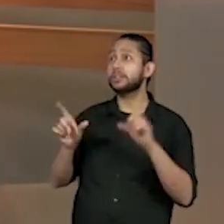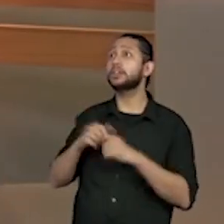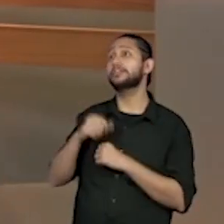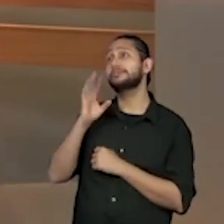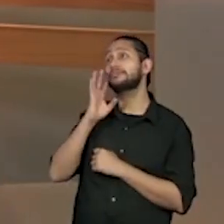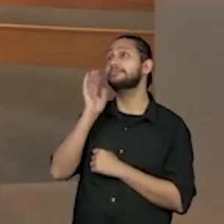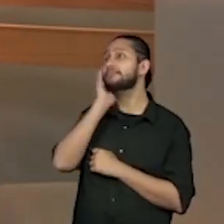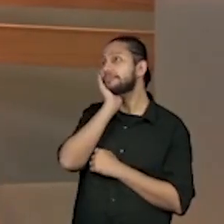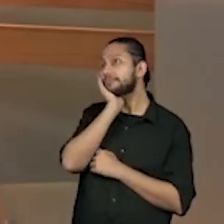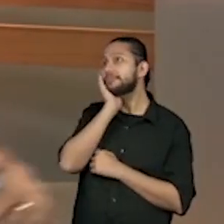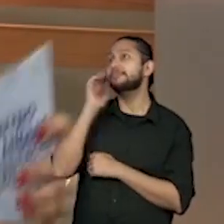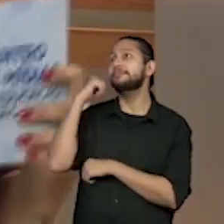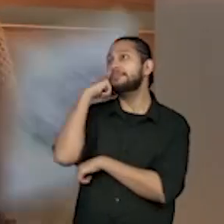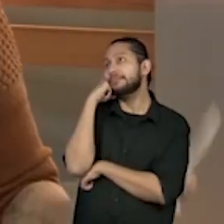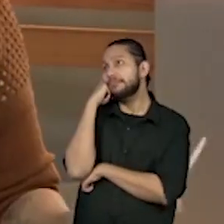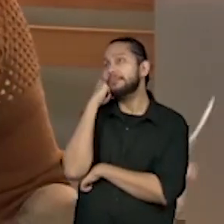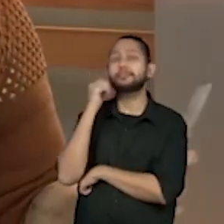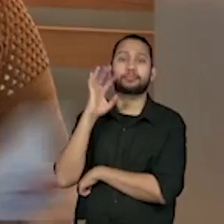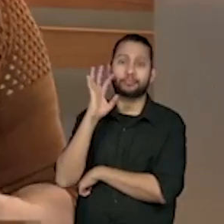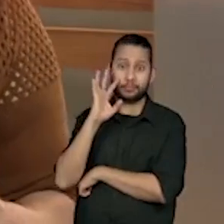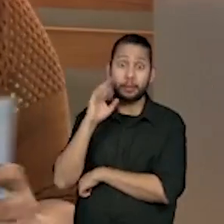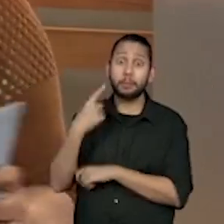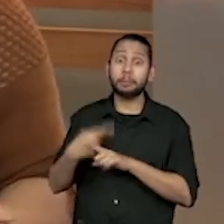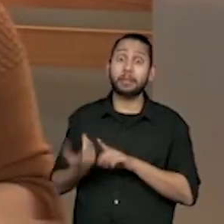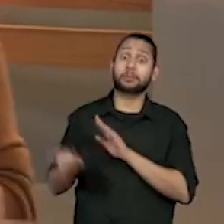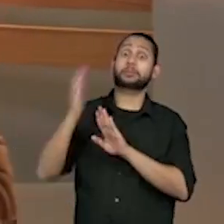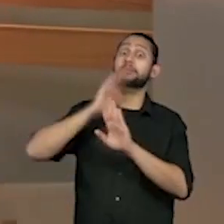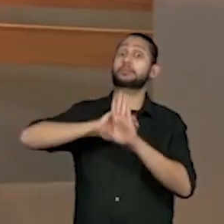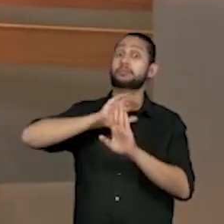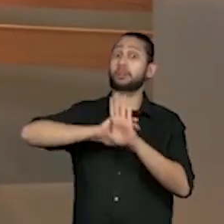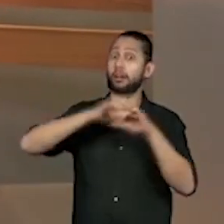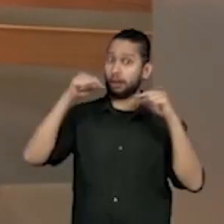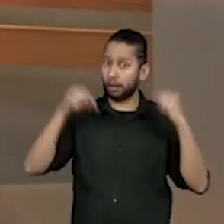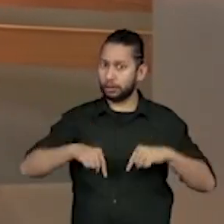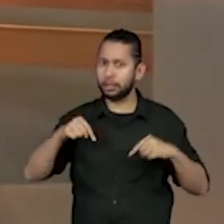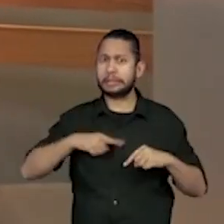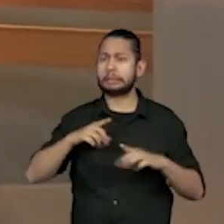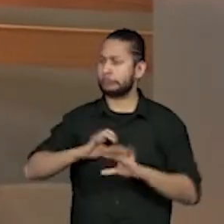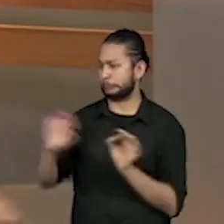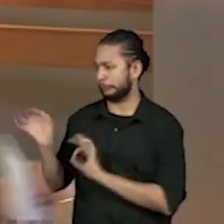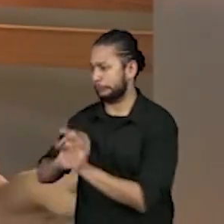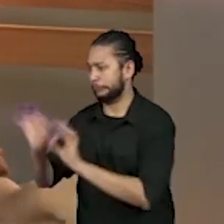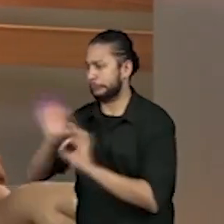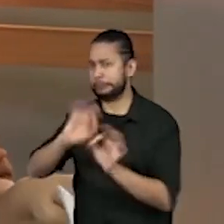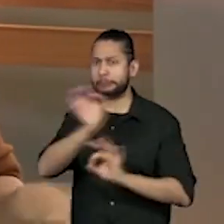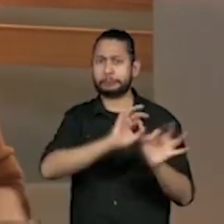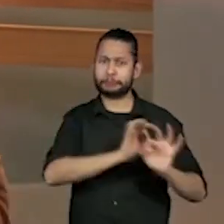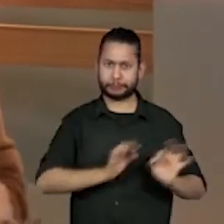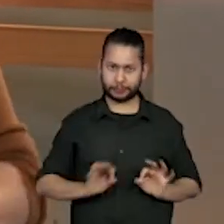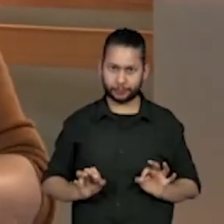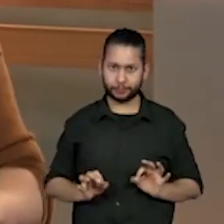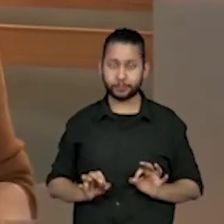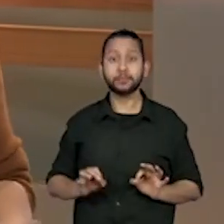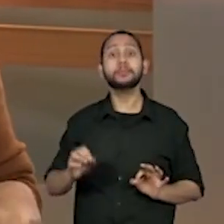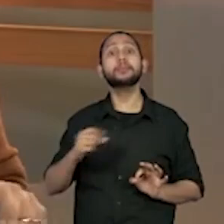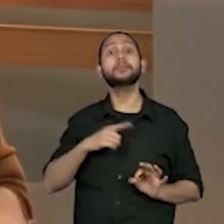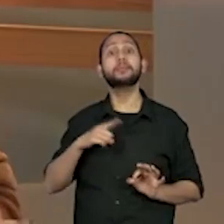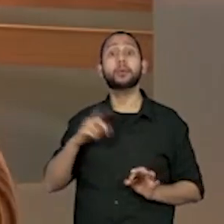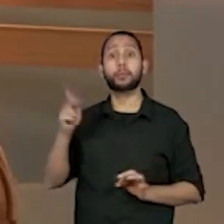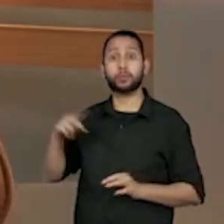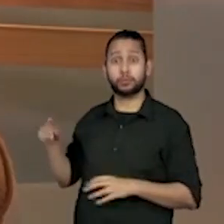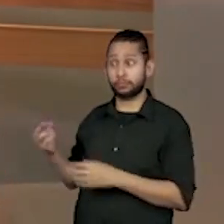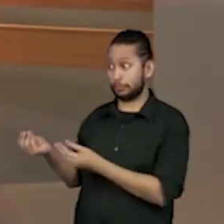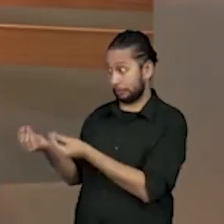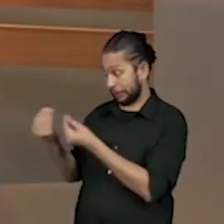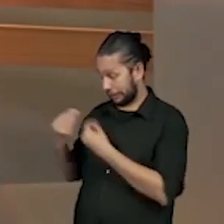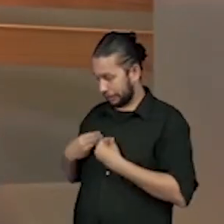aula no Centro de Mídias e às vezes não têm a noção de como que funciona todo esse processo. E ele é um processo onde a gente recebe a habilidade e a gente tem que